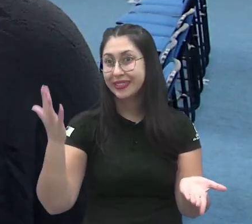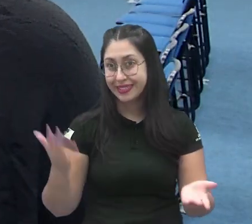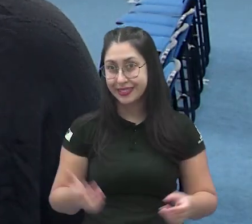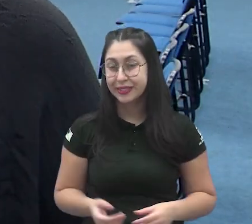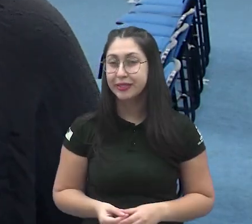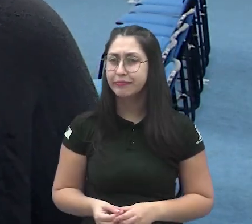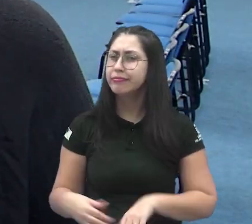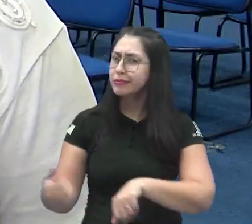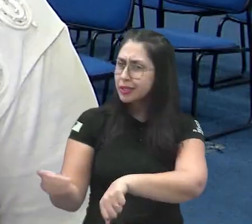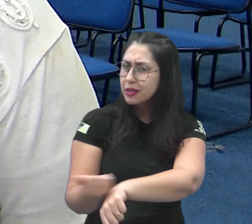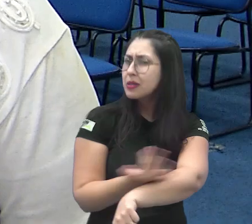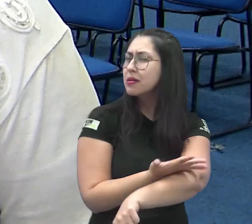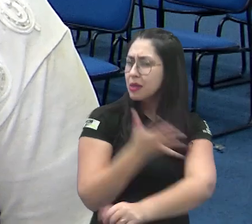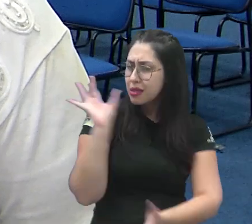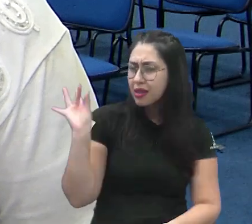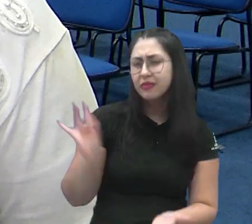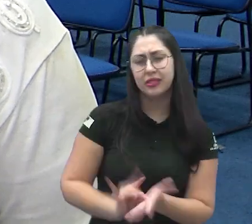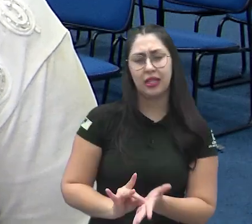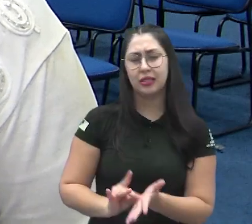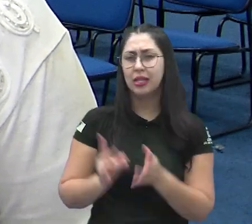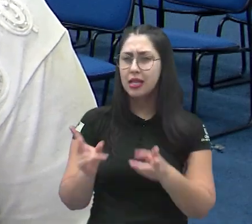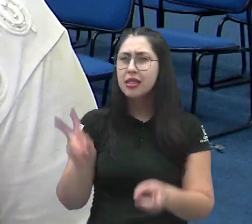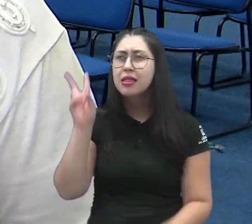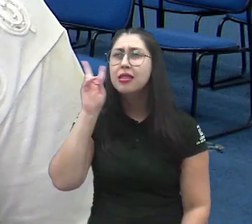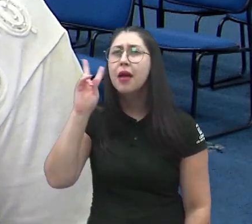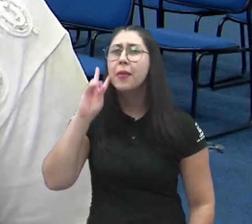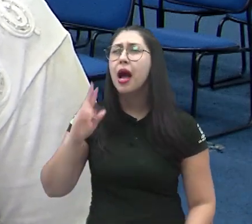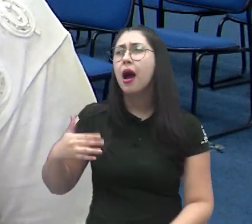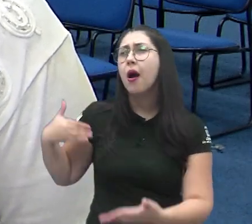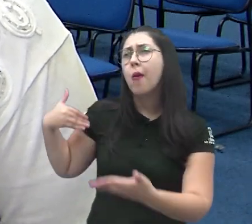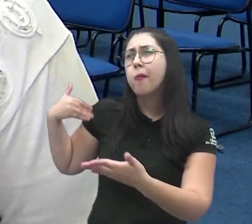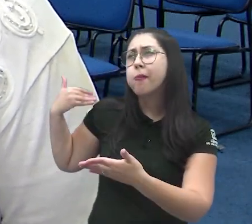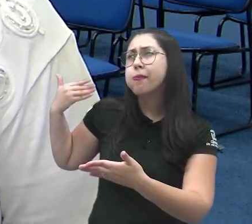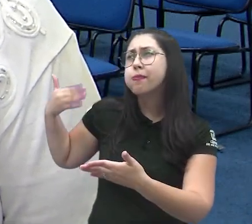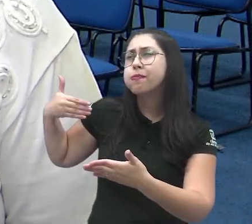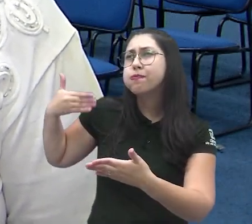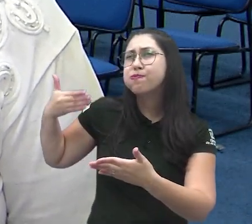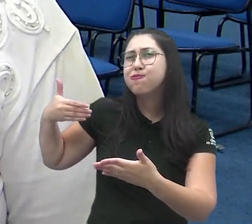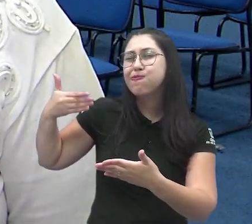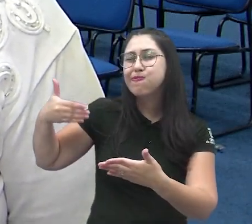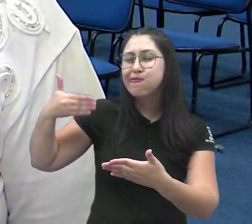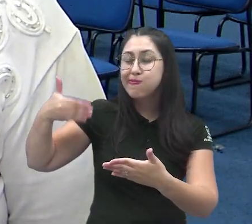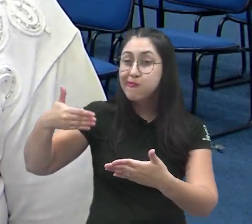acontecendo hoje. A emoção vem disso mesmo, de ver lá atrás como foi,